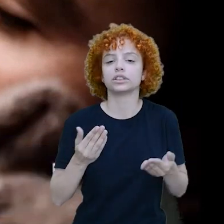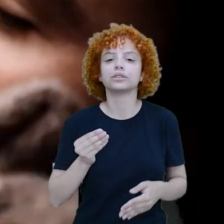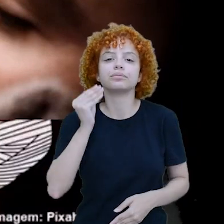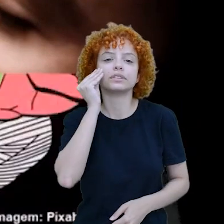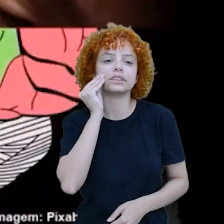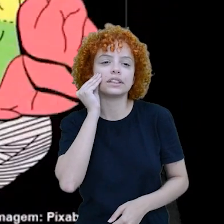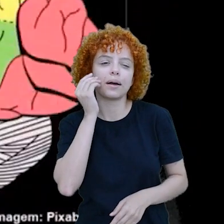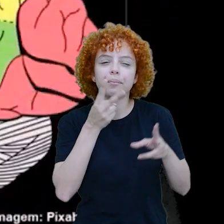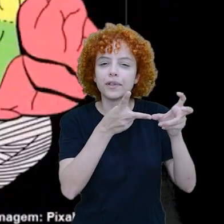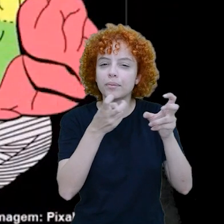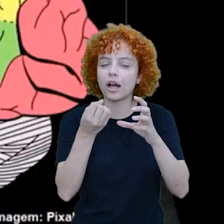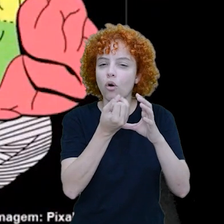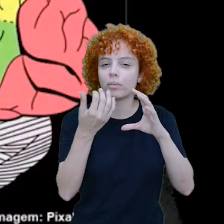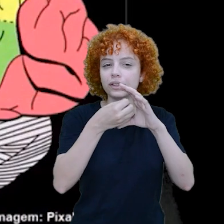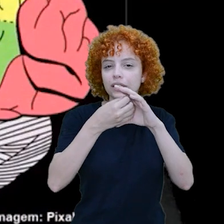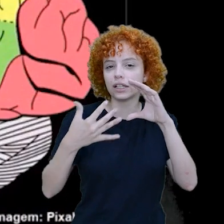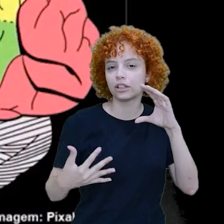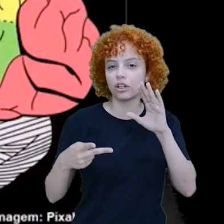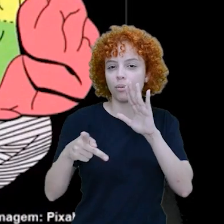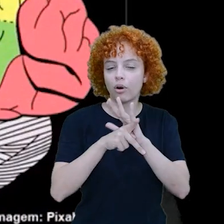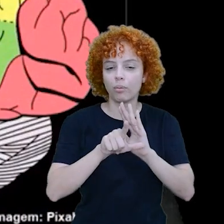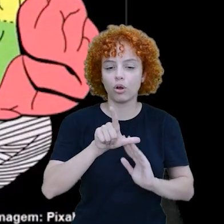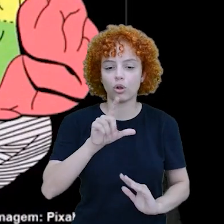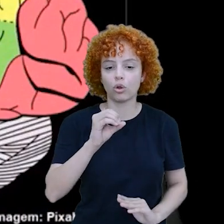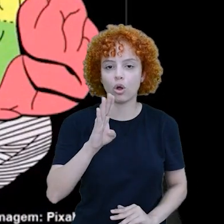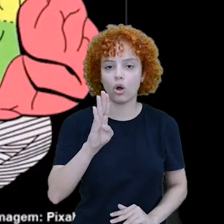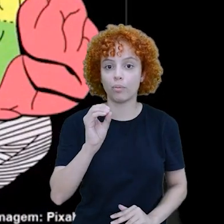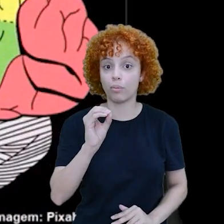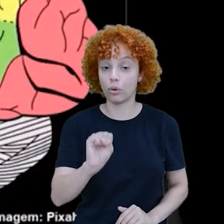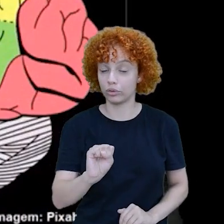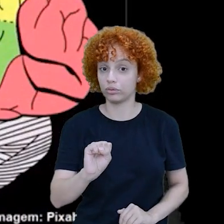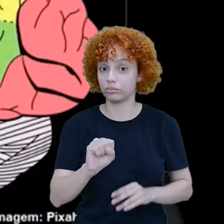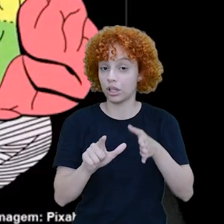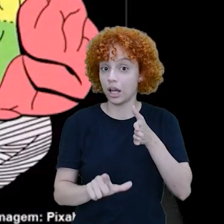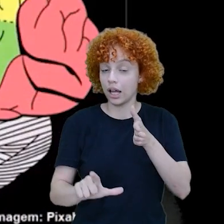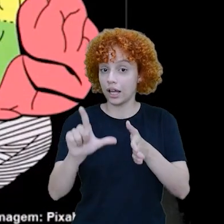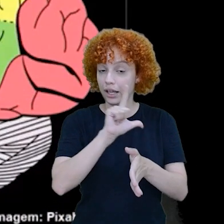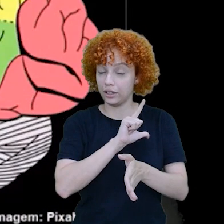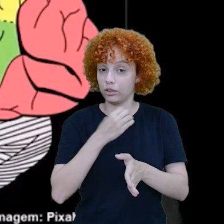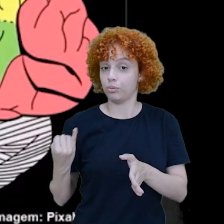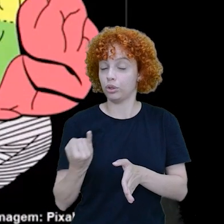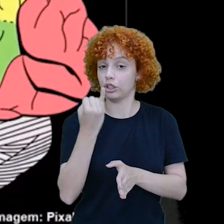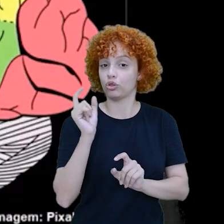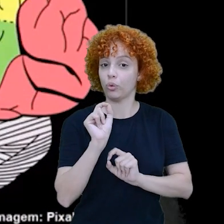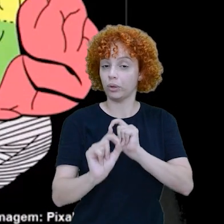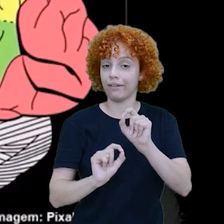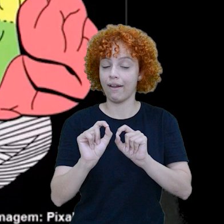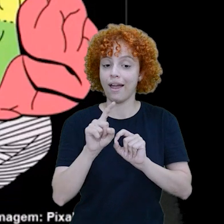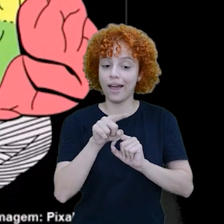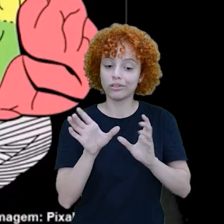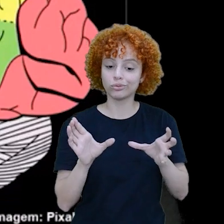Vamos passar agora a verificar algumas características específicas dos lobos cerebrais, mas antes é